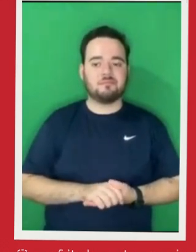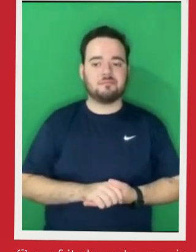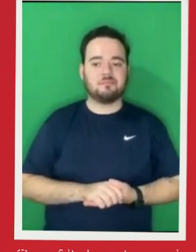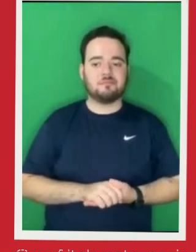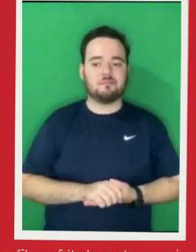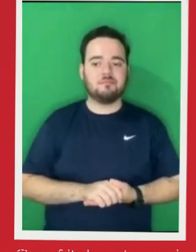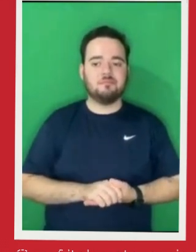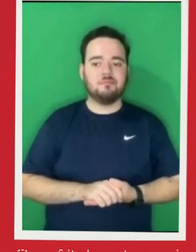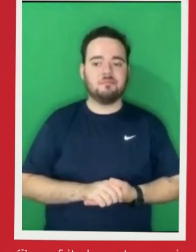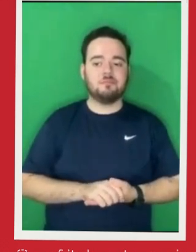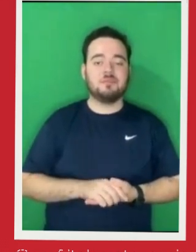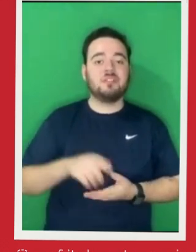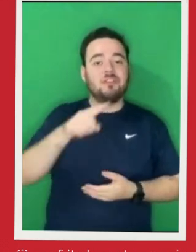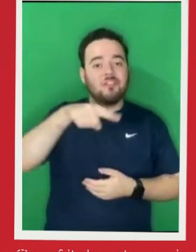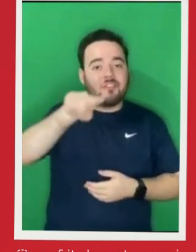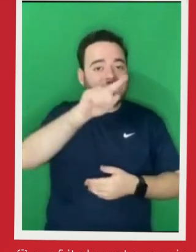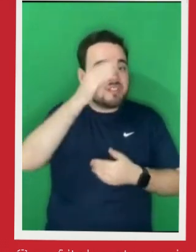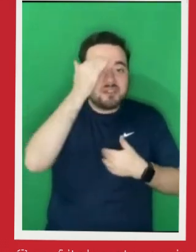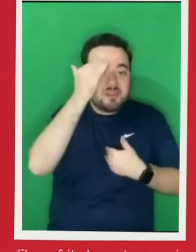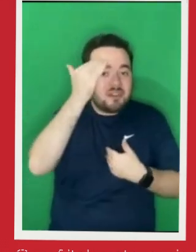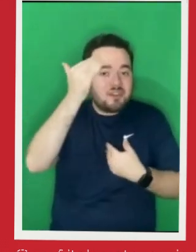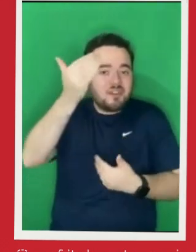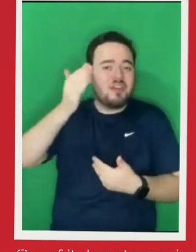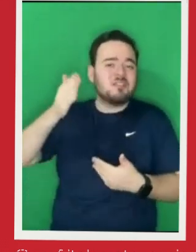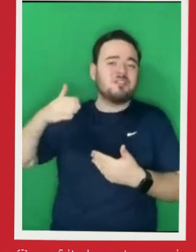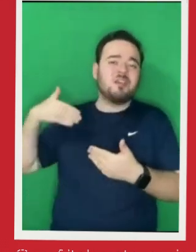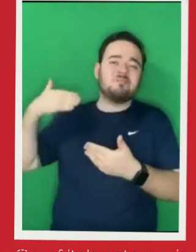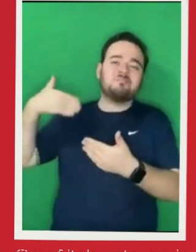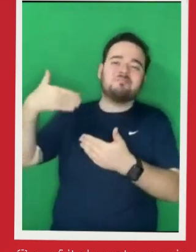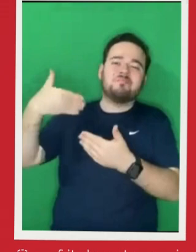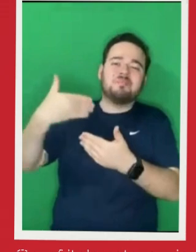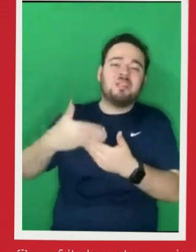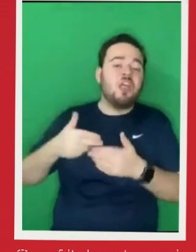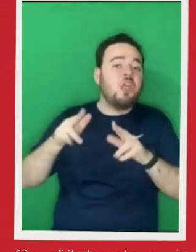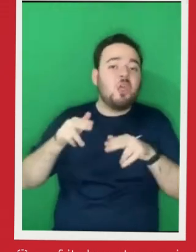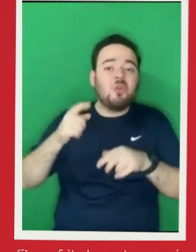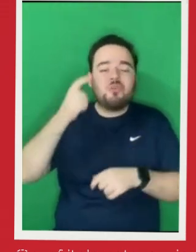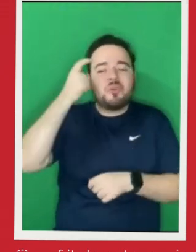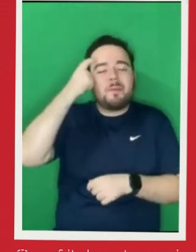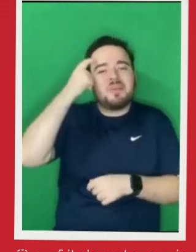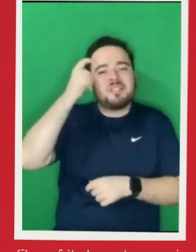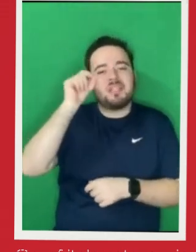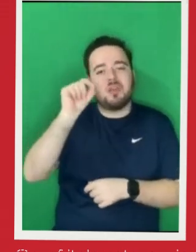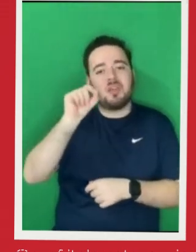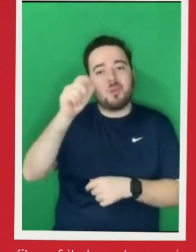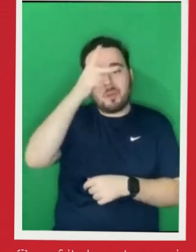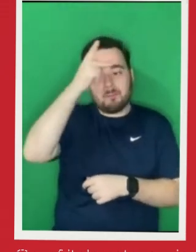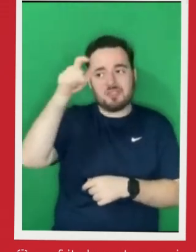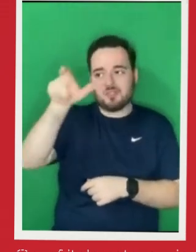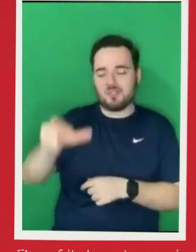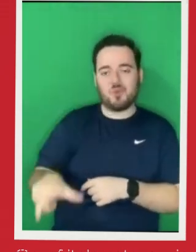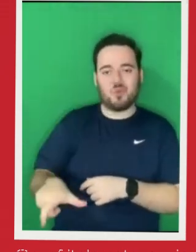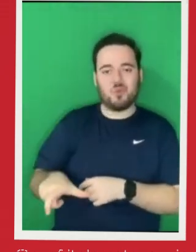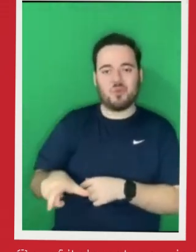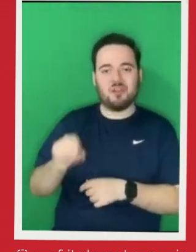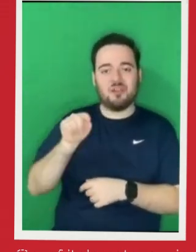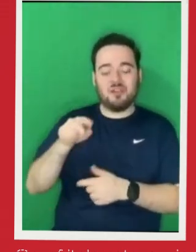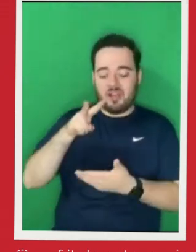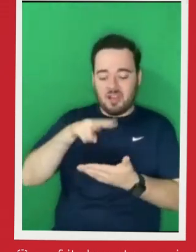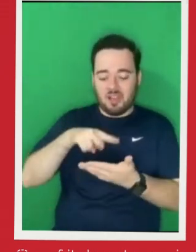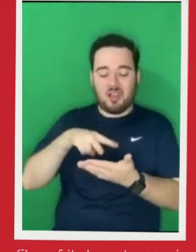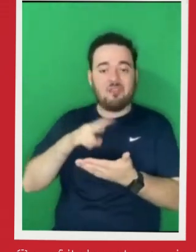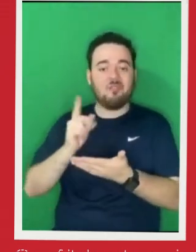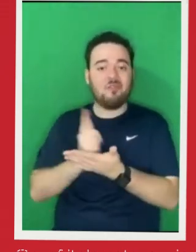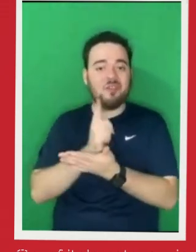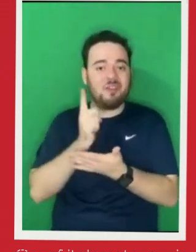Não, gente, vocês me agradecem ao tempo. Eu nunca tinha pensado que alguém poderia ler